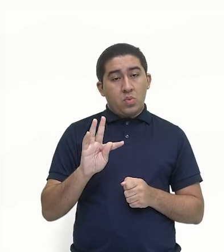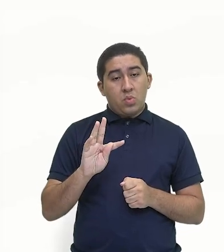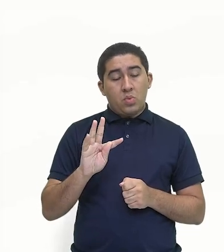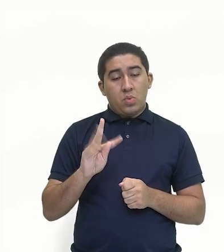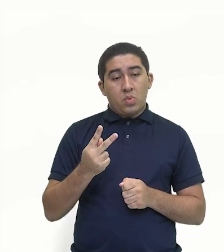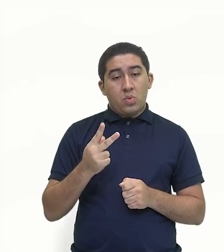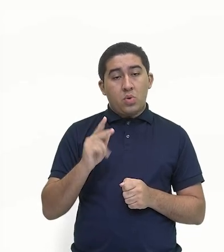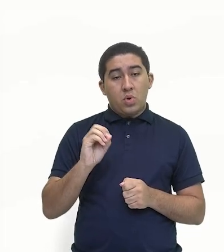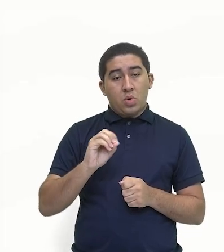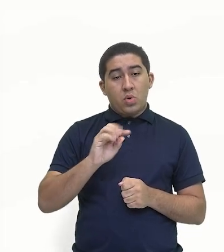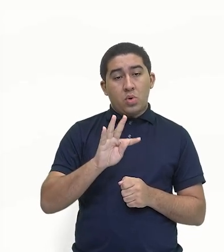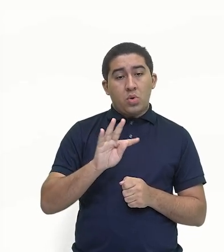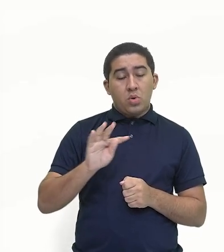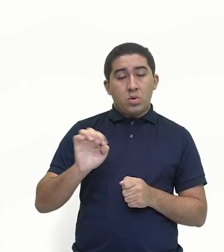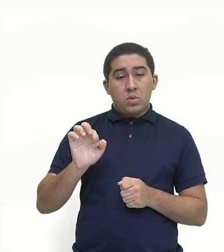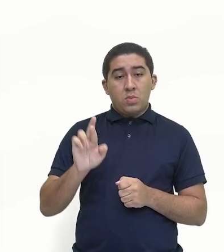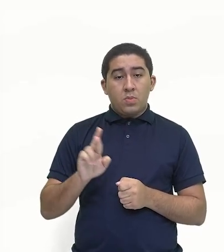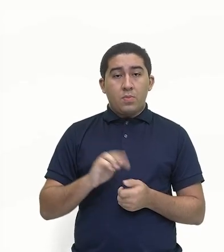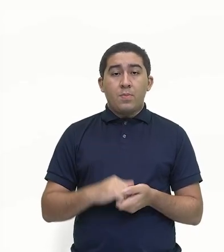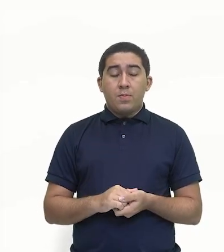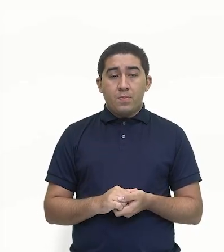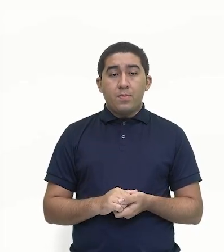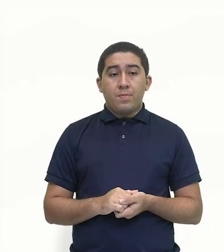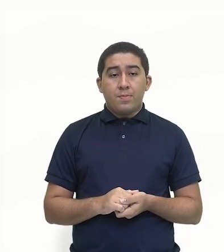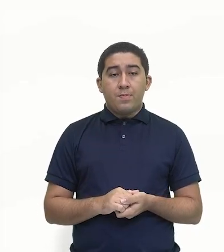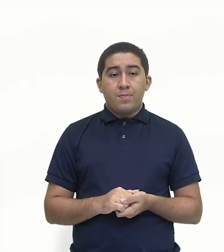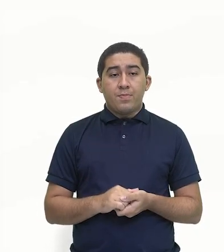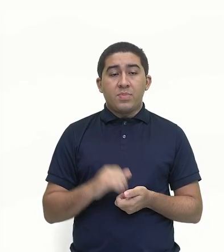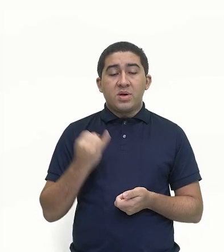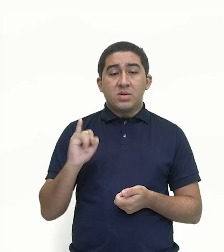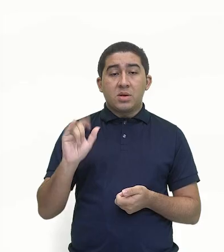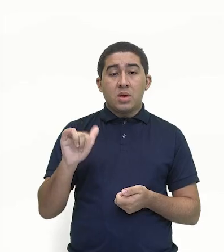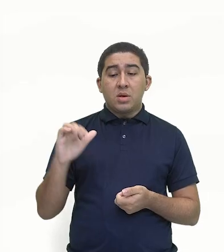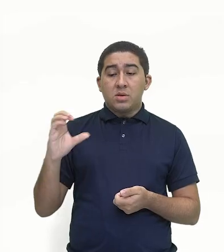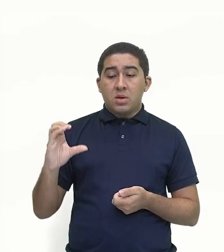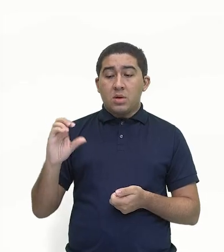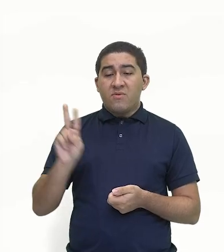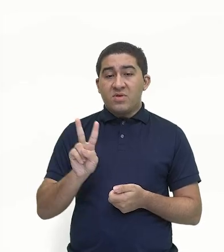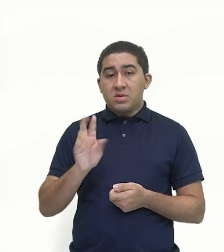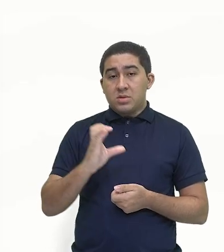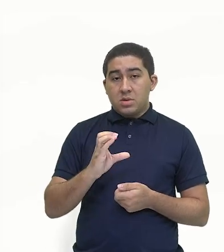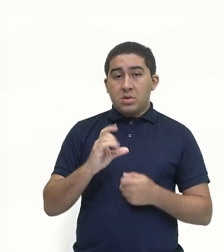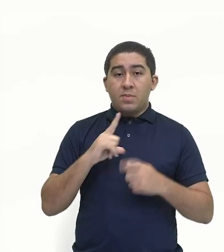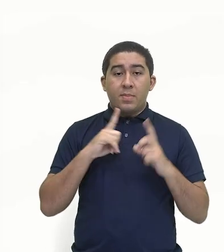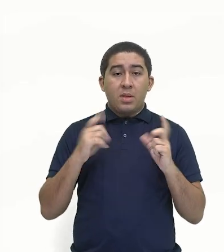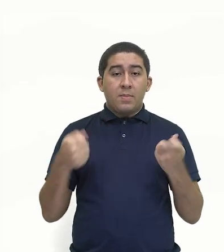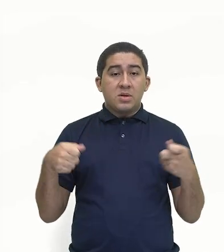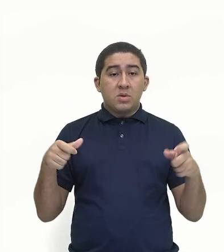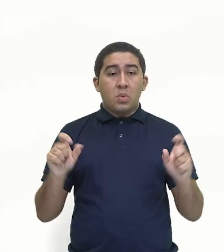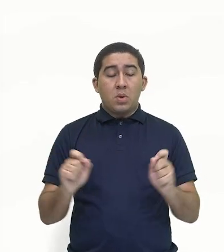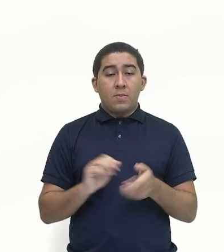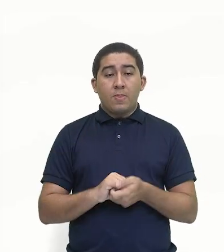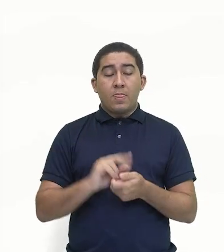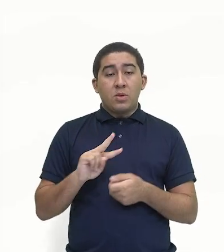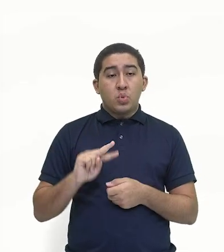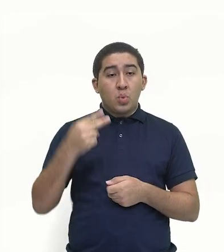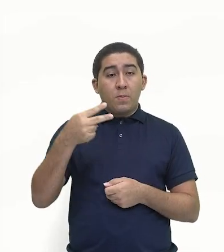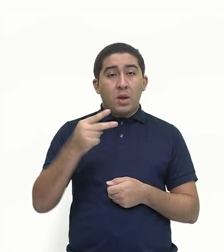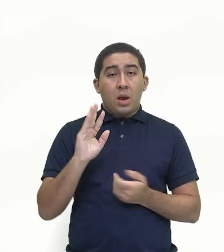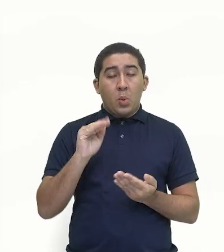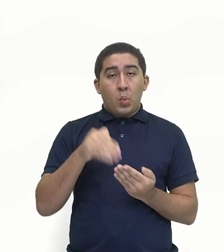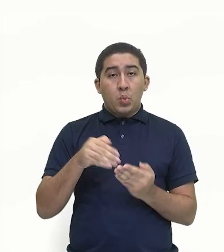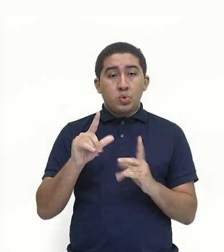Mas só lembrem disso. Quando terminar em CVC, ok? Nós temos que duplicar